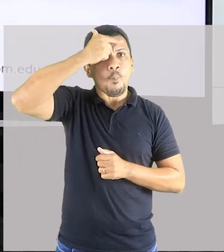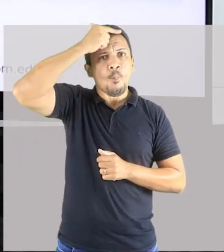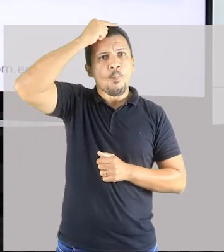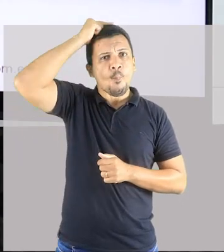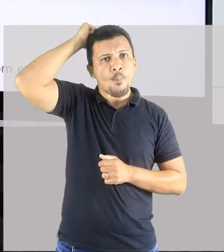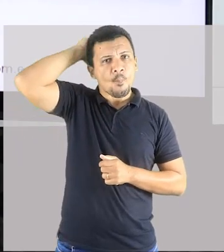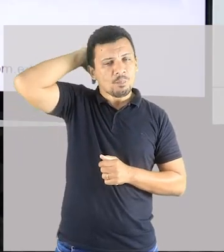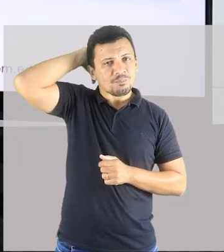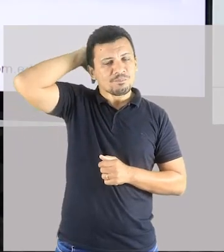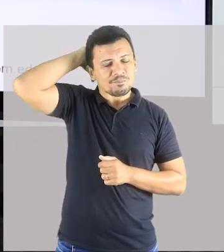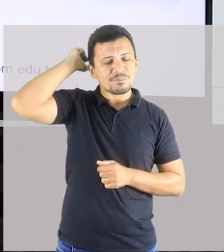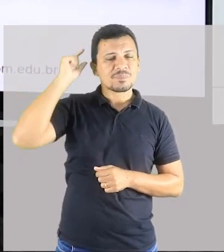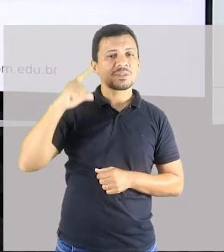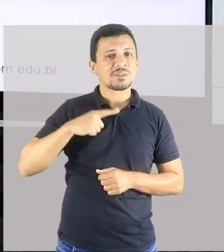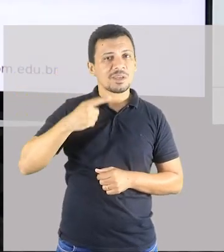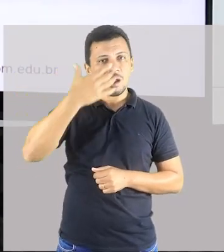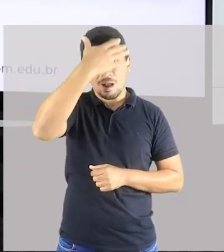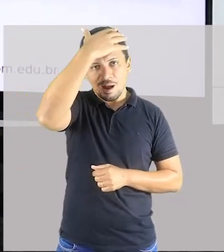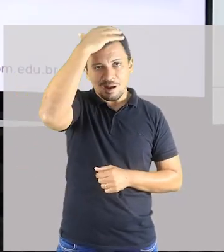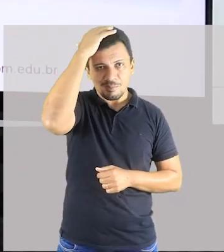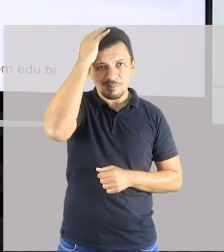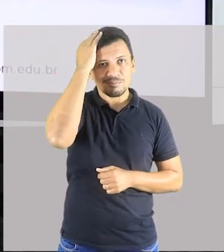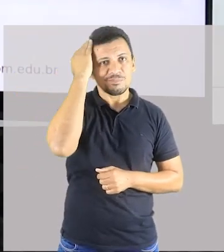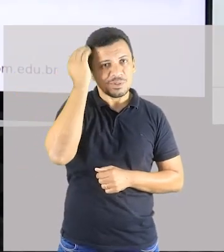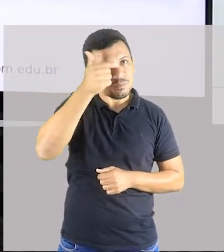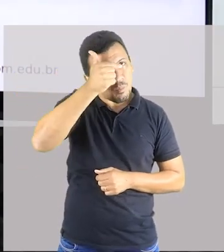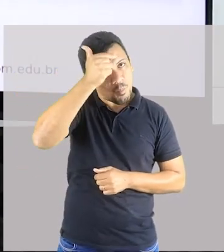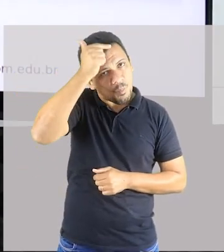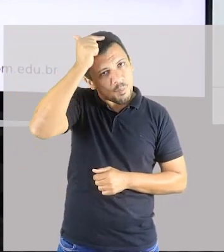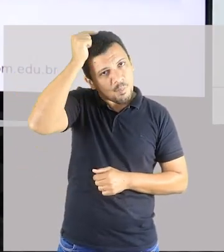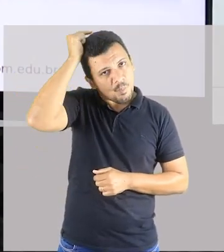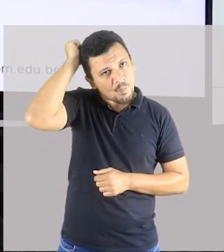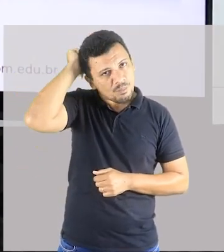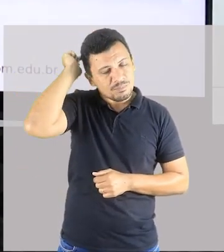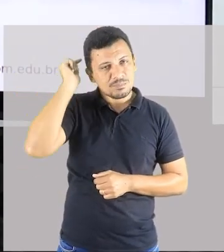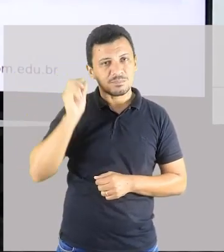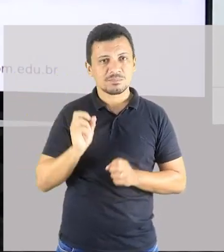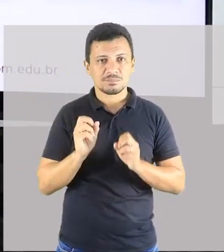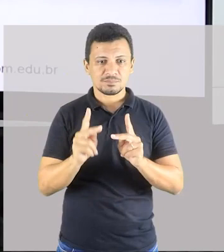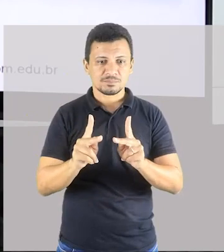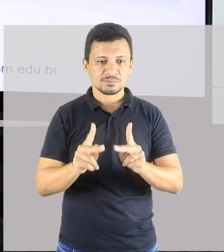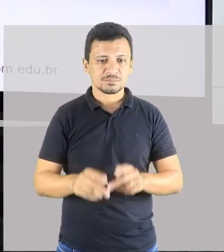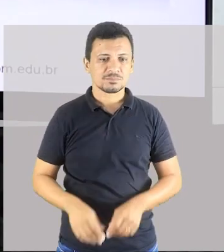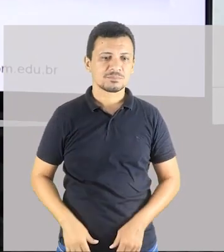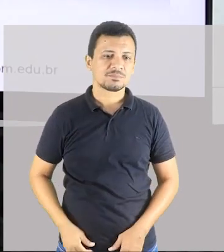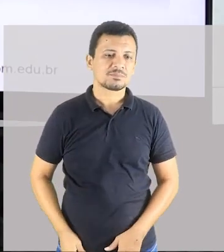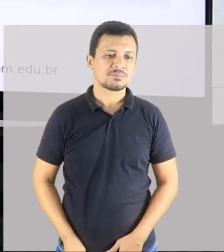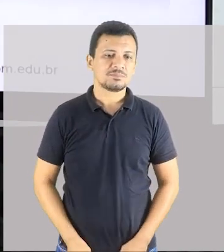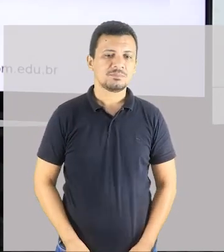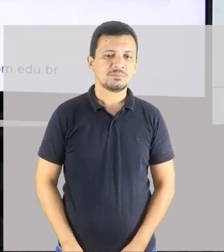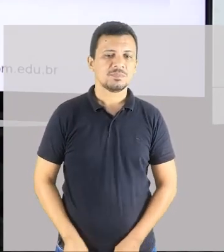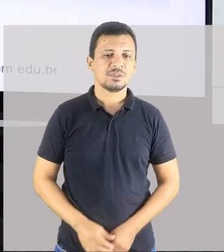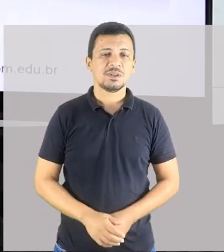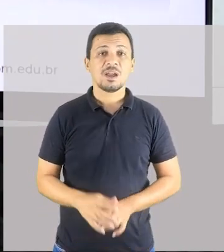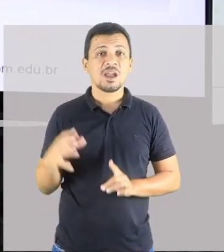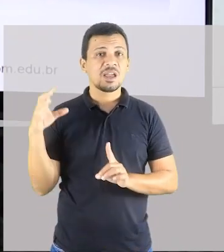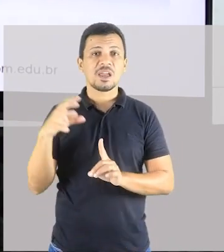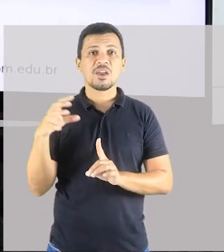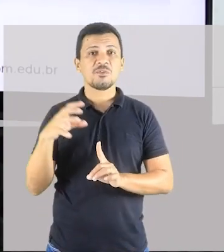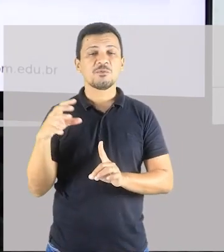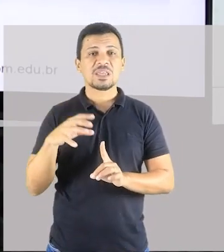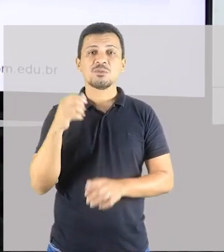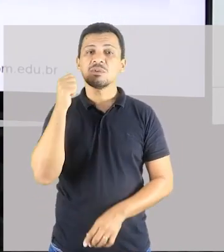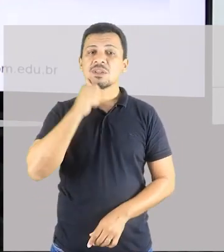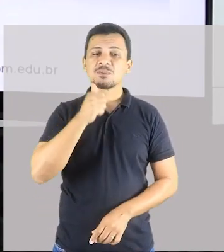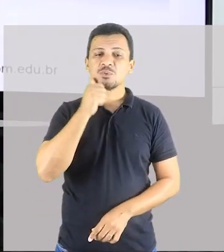fique calvo, ele tenha uma queda, tá, do couro cabeludo, beleza? Os efeitos